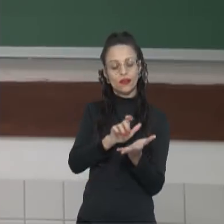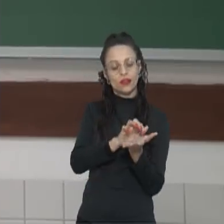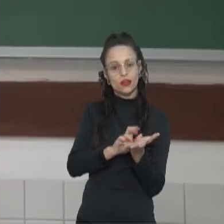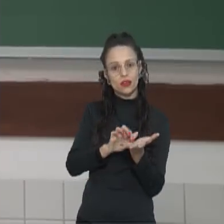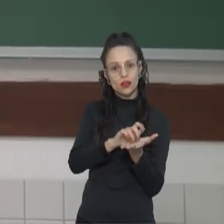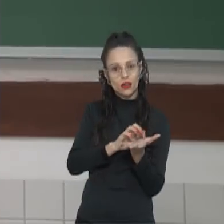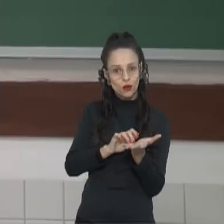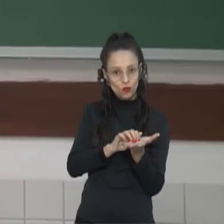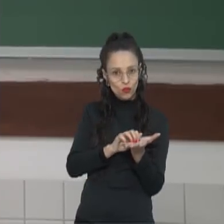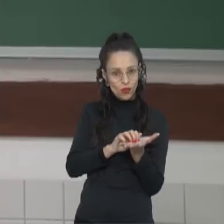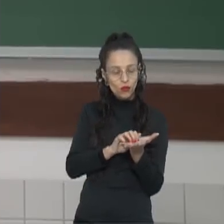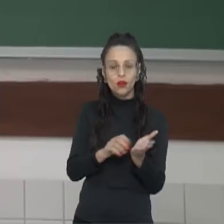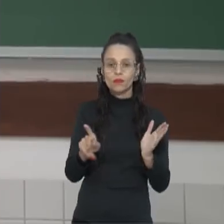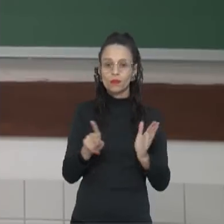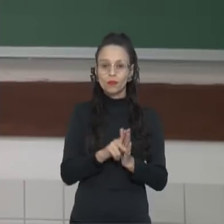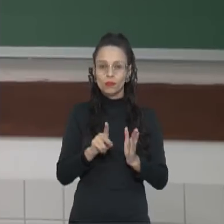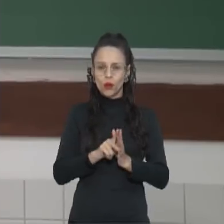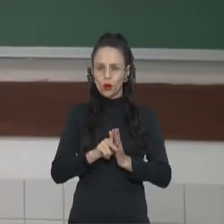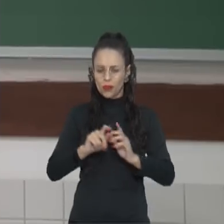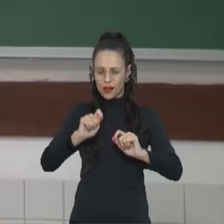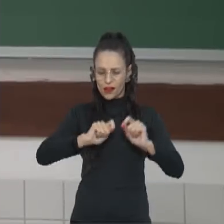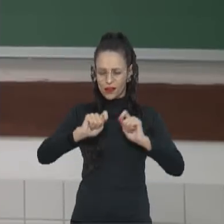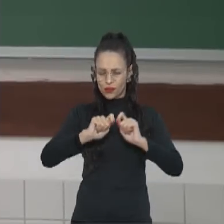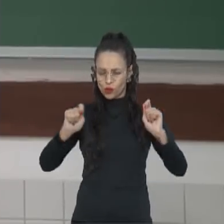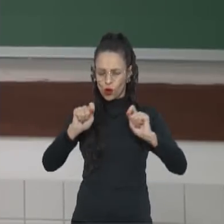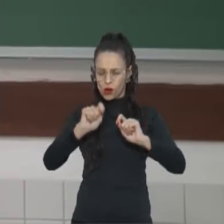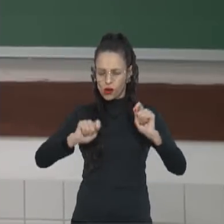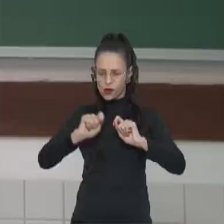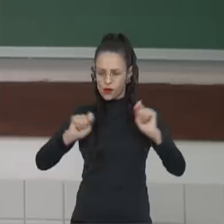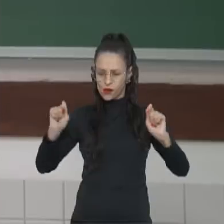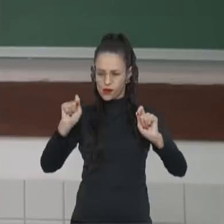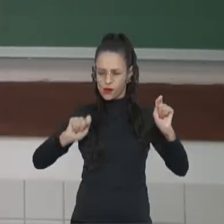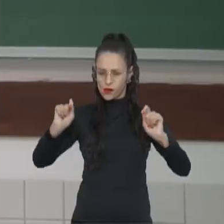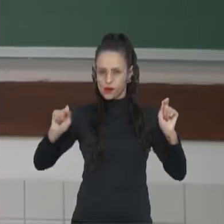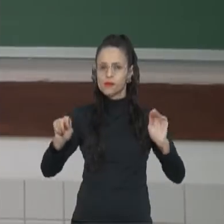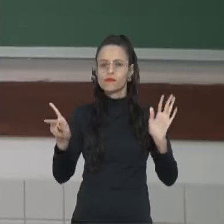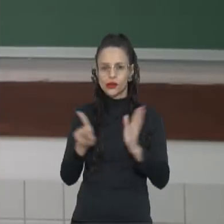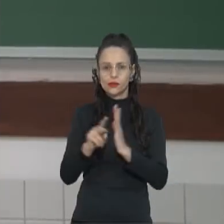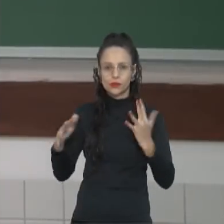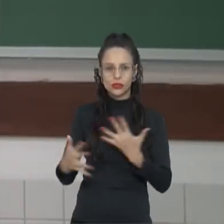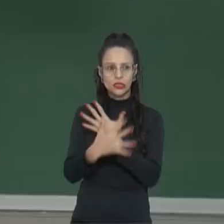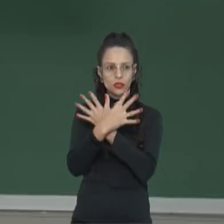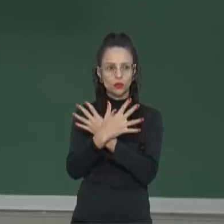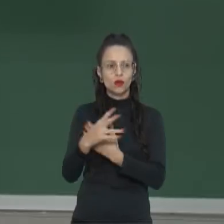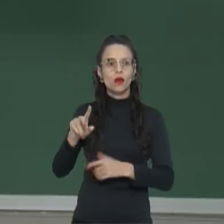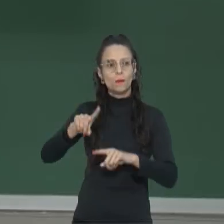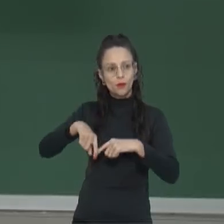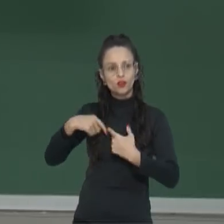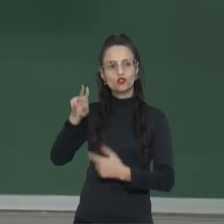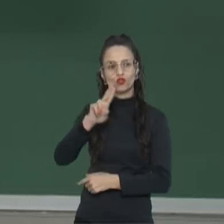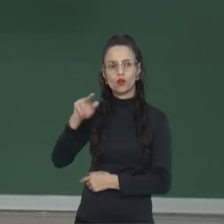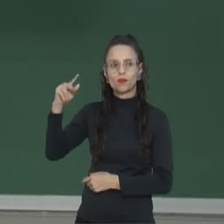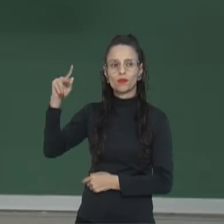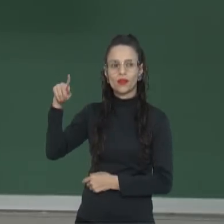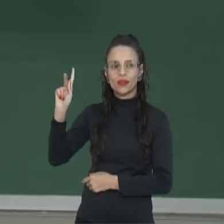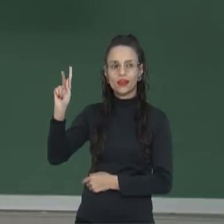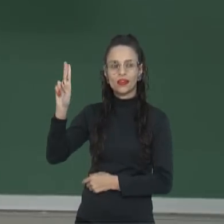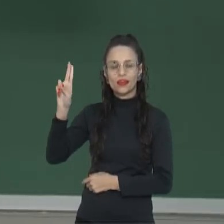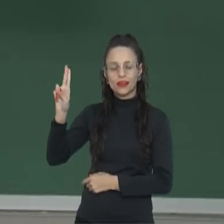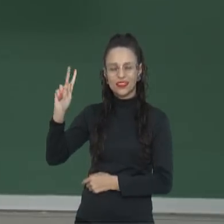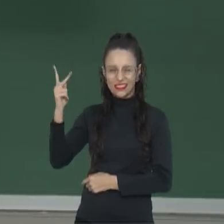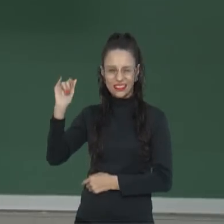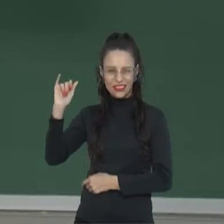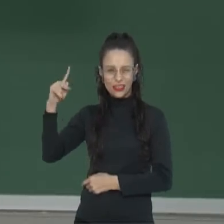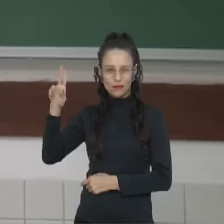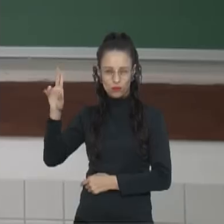calculadora feita de nós, inca, chamada Quipu. Por isso que o nome dos caras era Quipu Kamayuki. Olha que